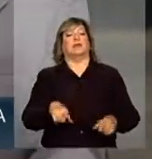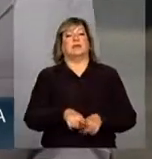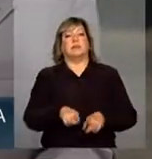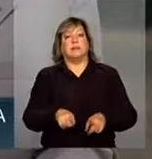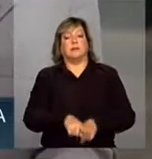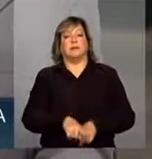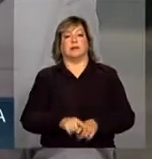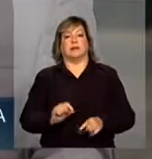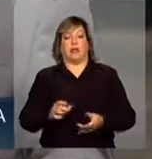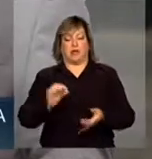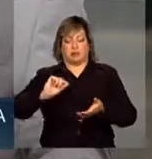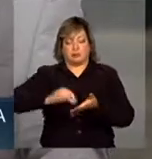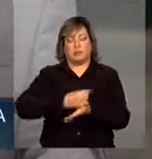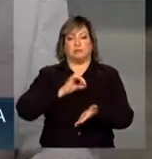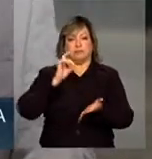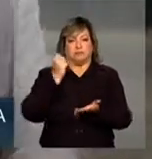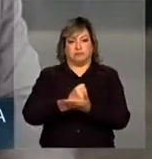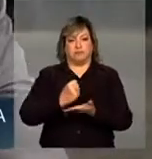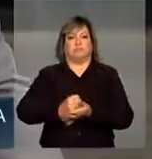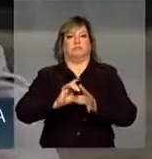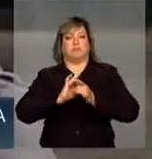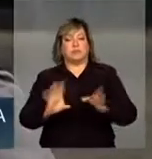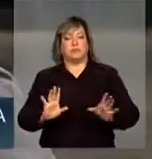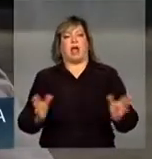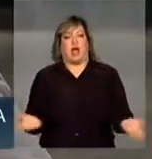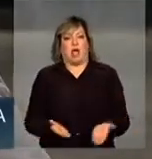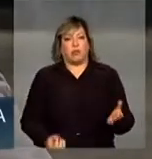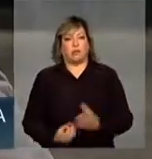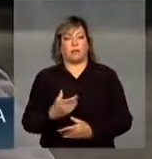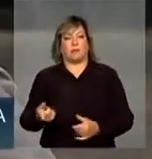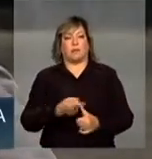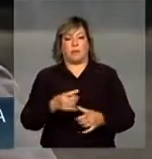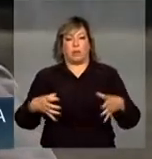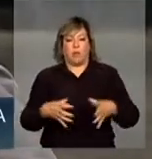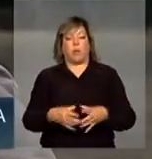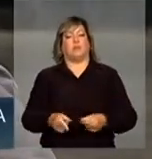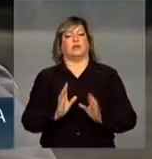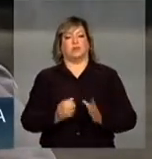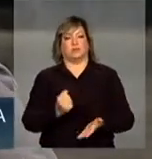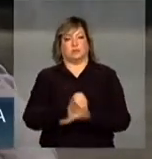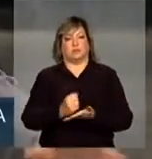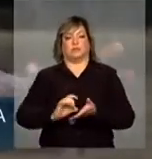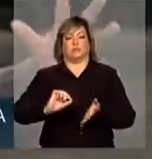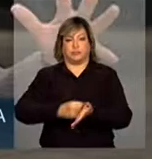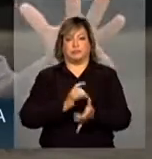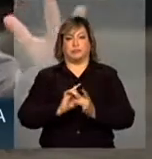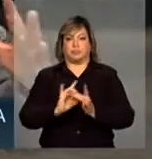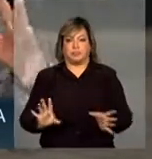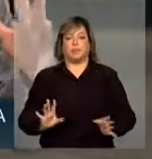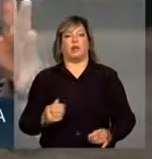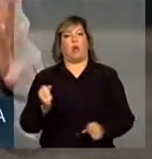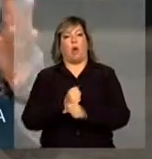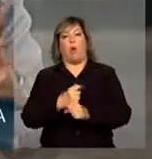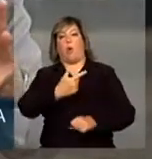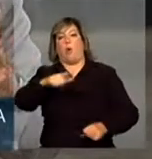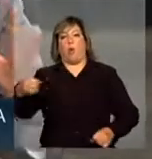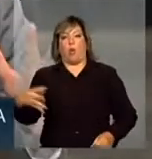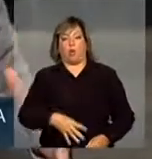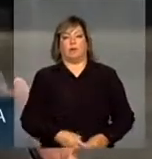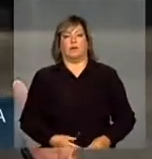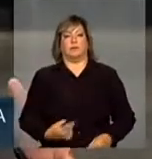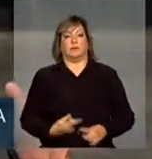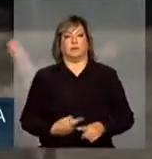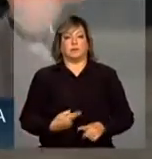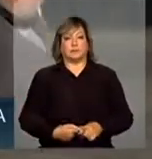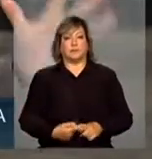de autorizações que nós acabamos de lançar o primeiro pacote. Nós vamos cuidar de todos esses dois